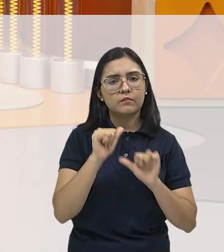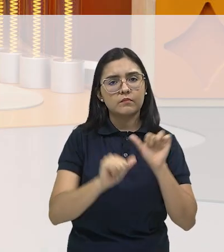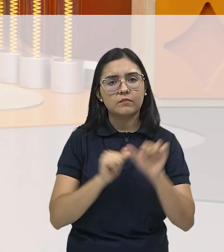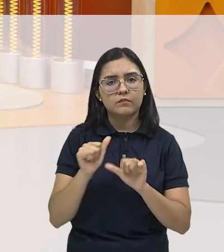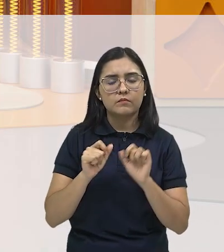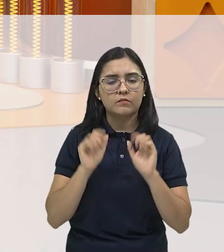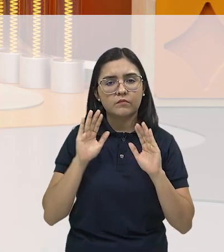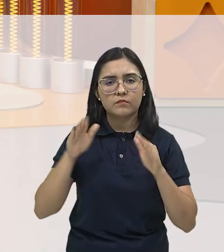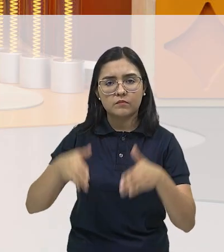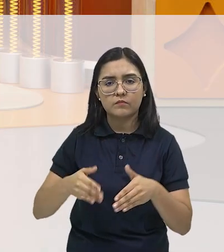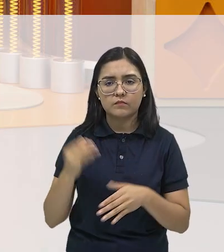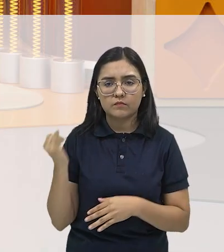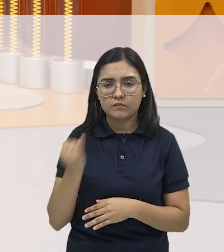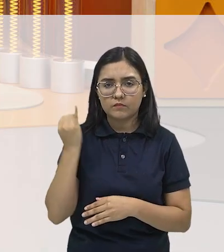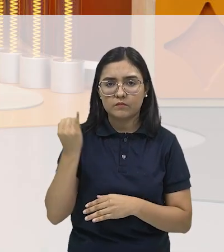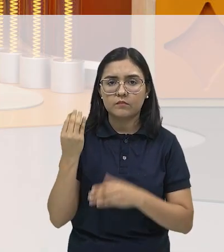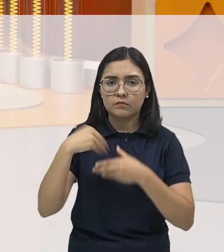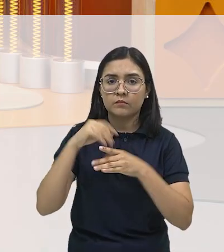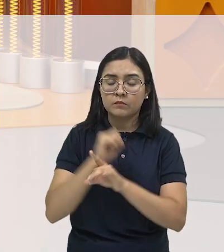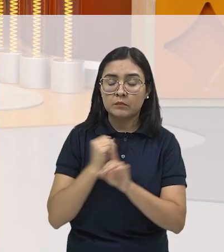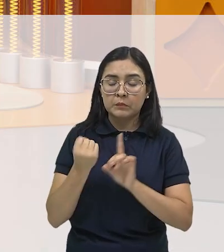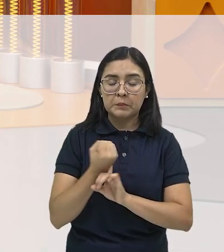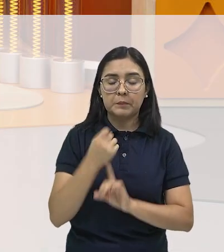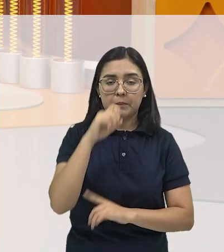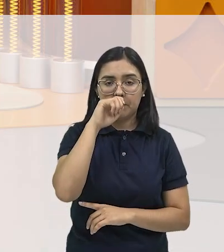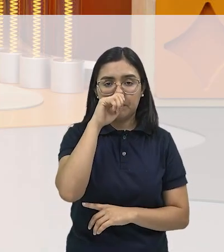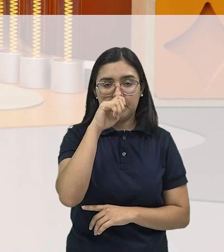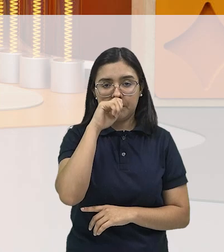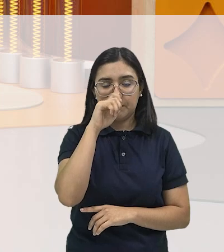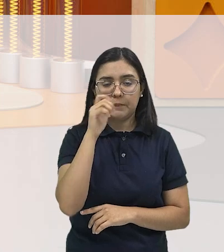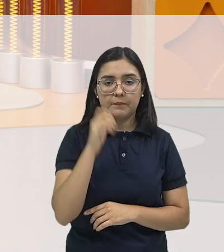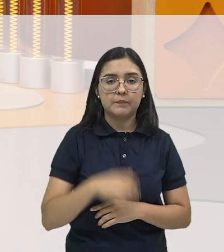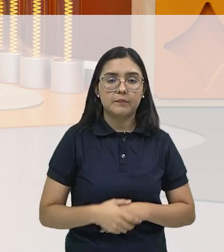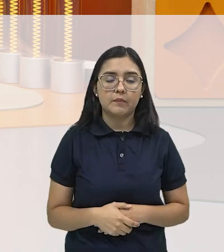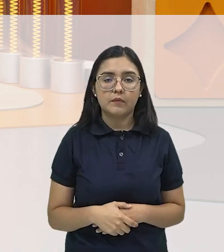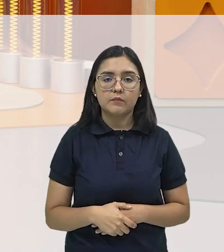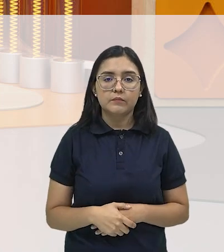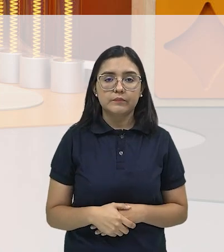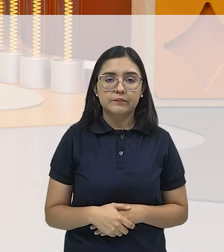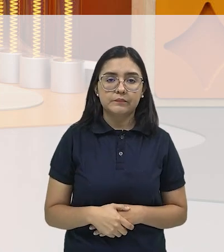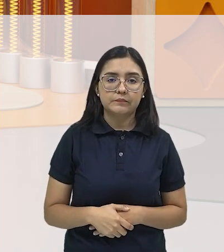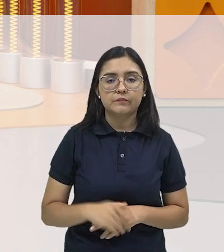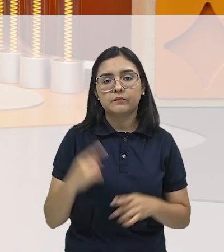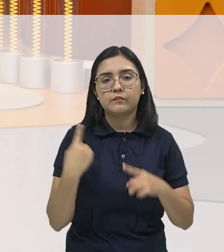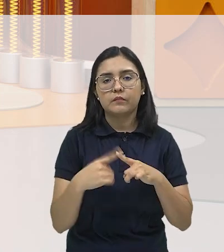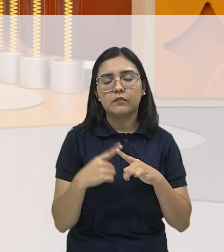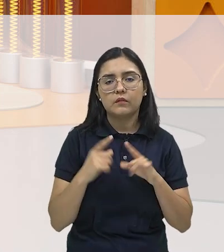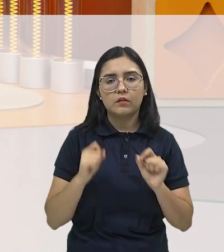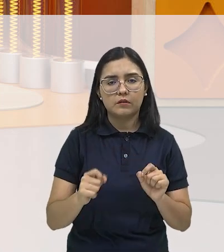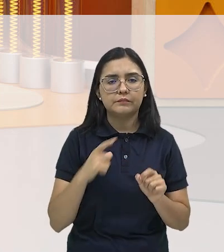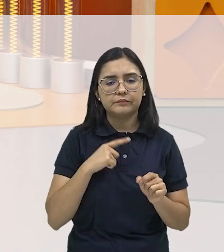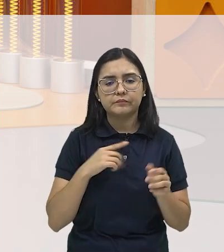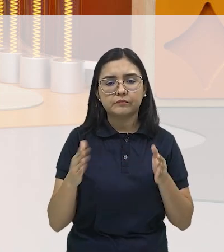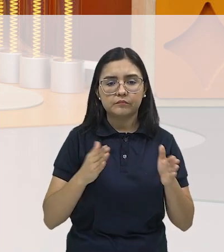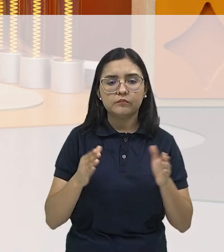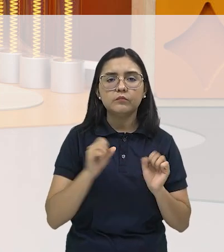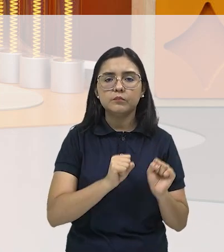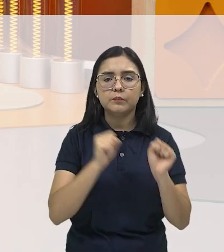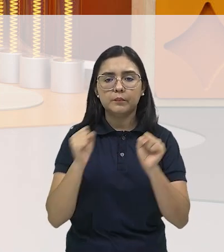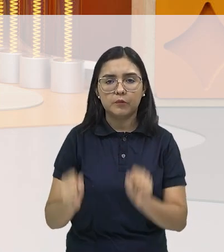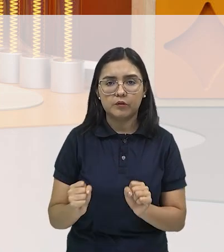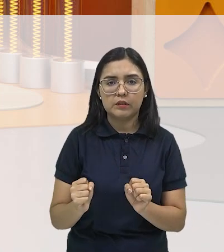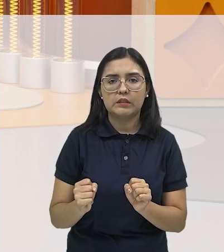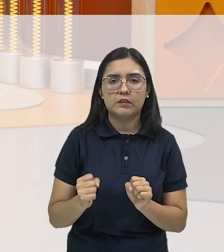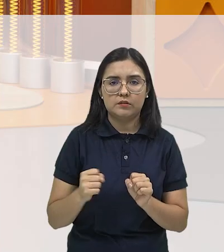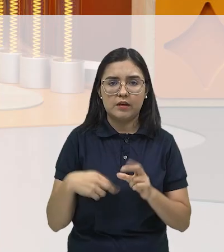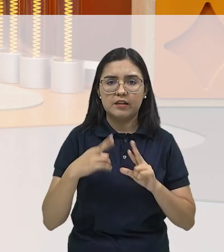do que era importante dentro de uma sociedade, né? Porque então, até o momento em que se predominou na sociedade o poder